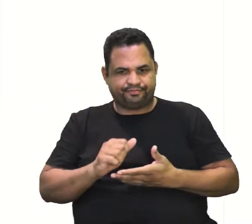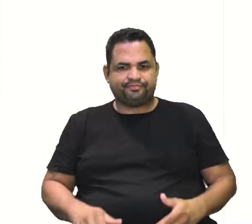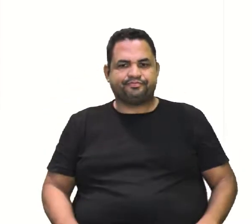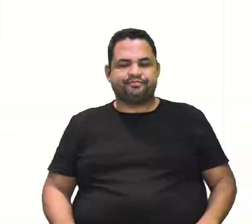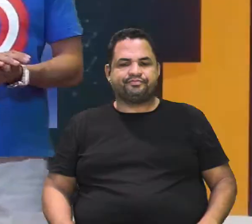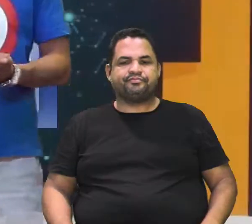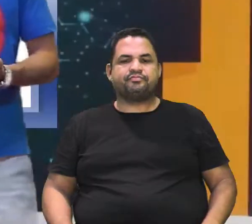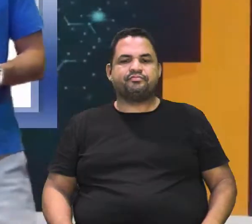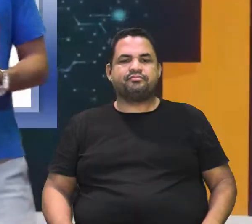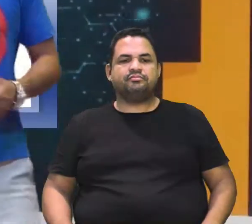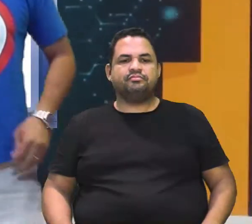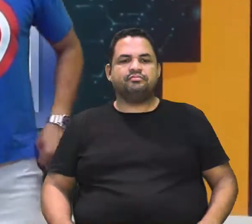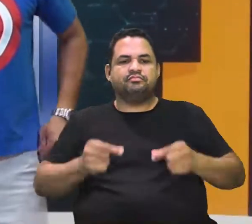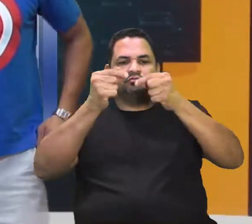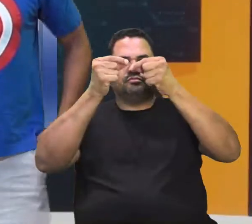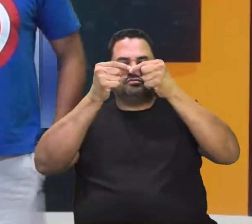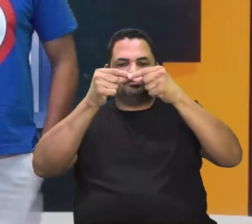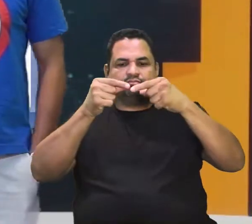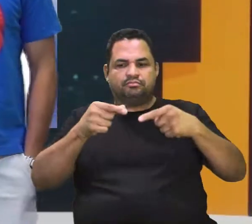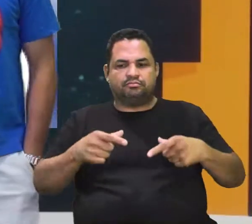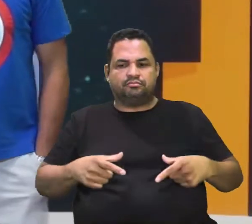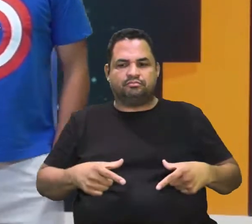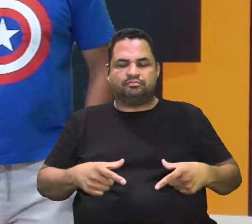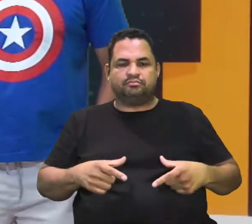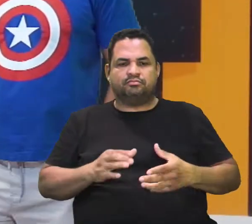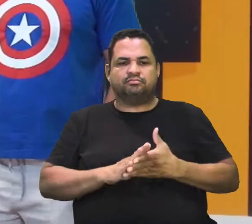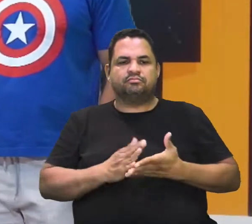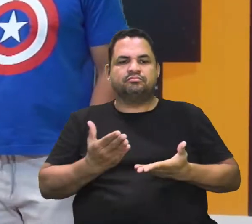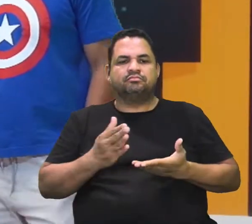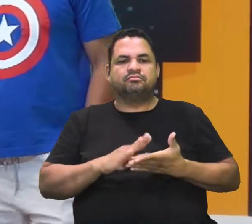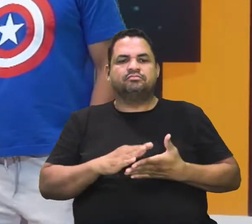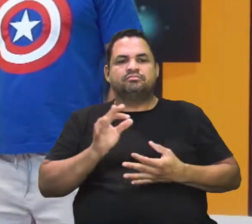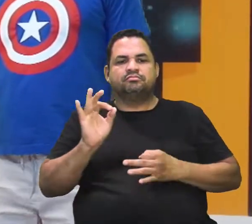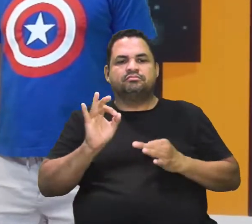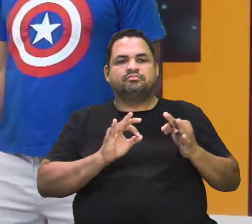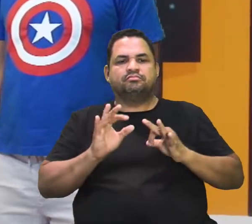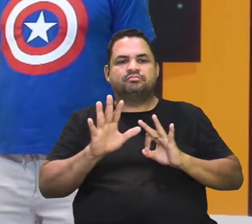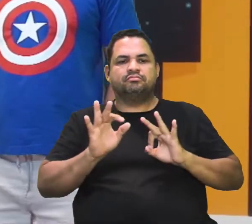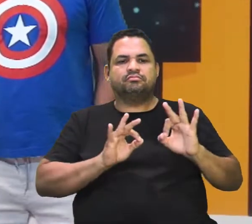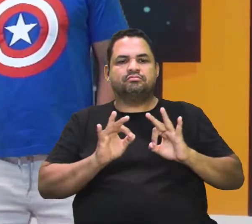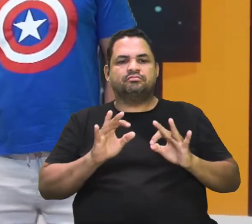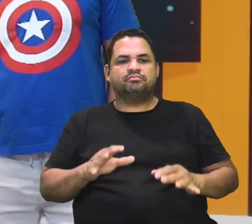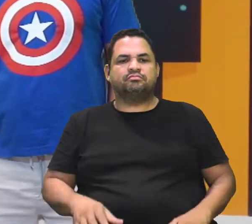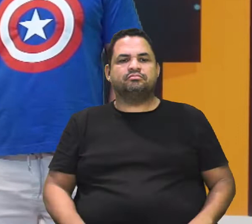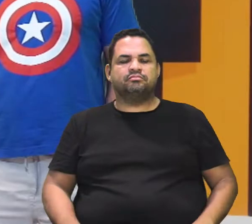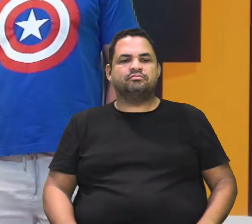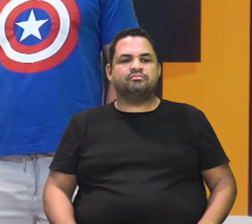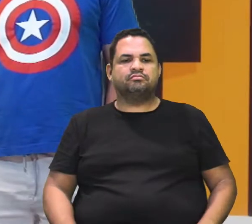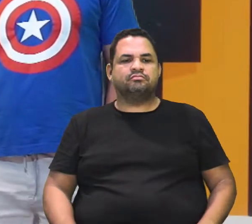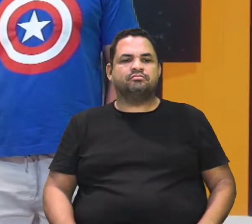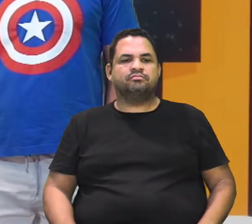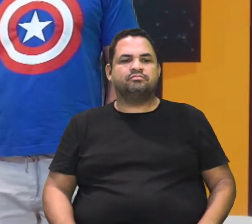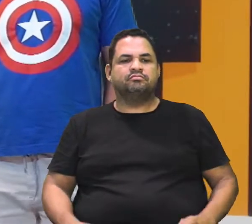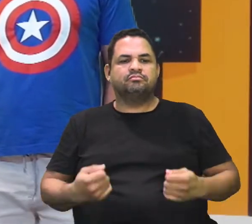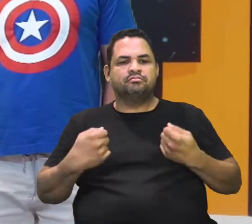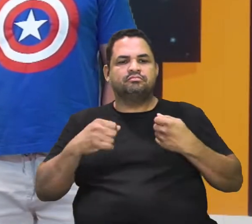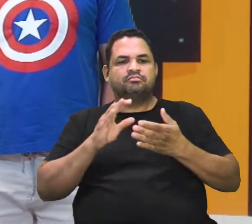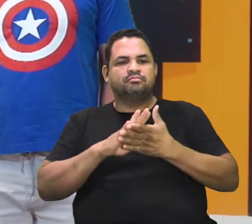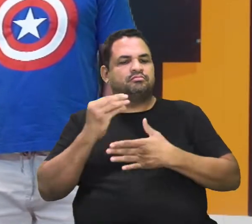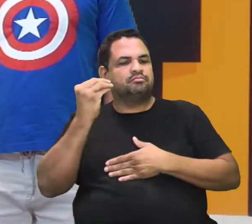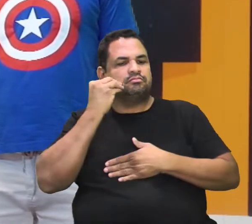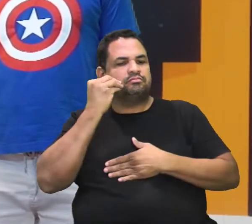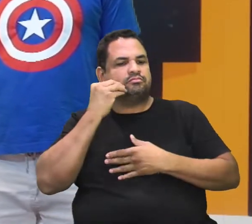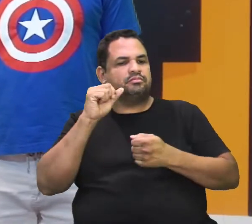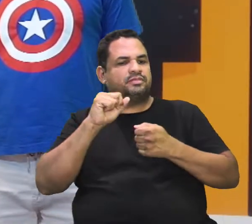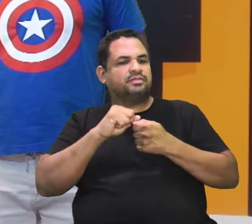a parte de cone, né? A gente tem aí modelos planificados que dá para montar um cone, né? Uhum. E aí a gente pode tentar fazer